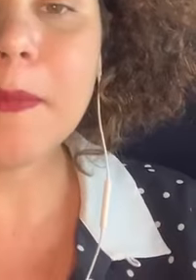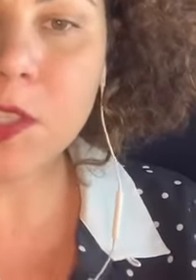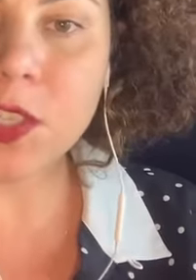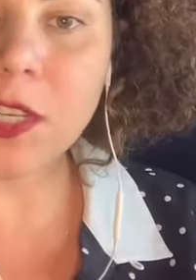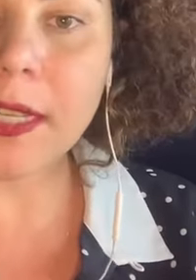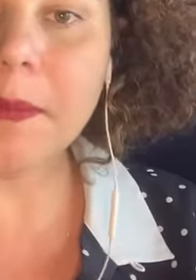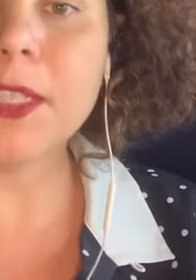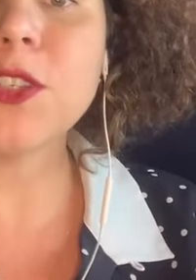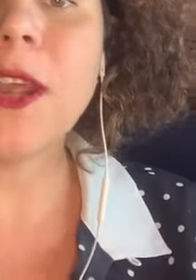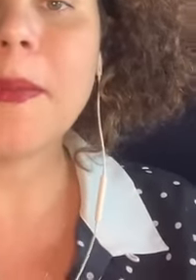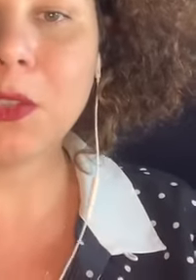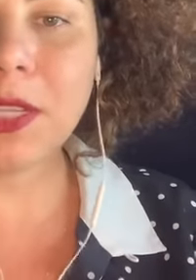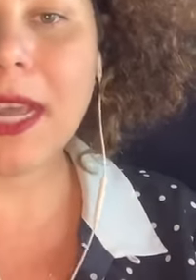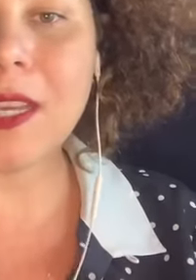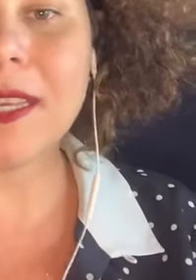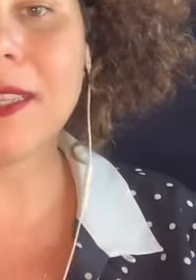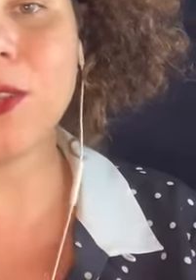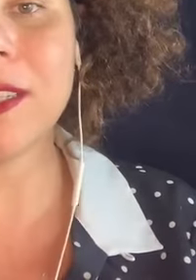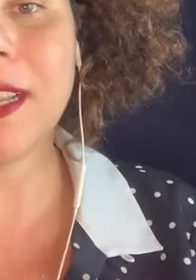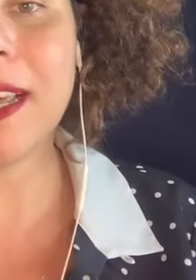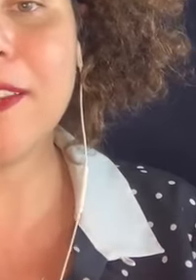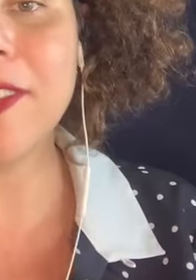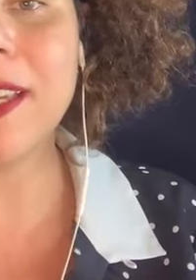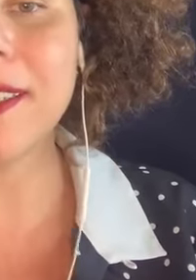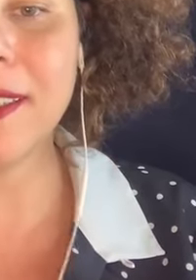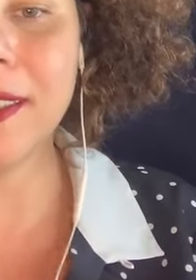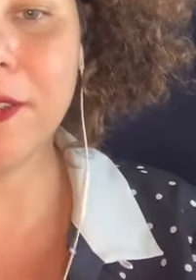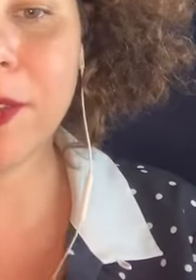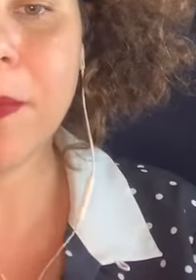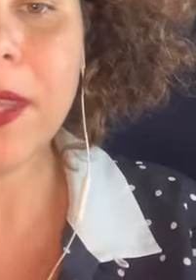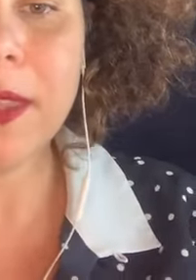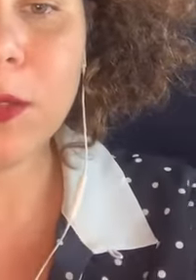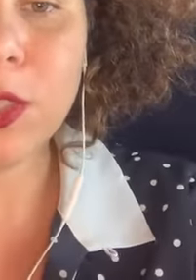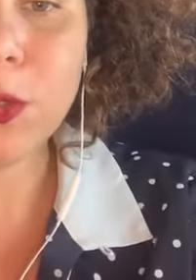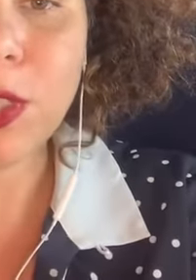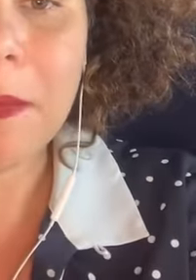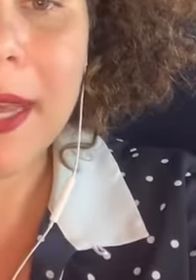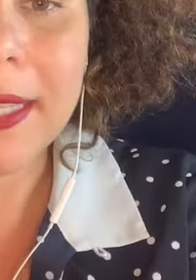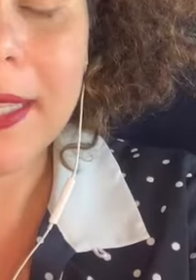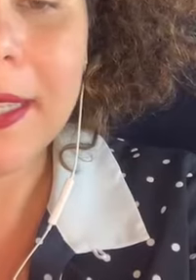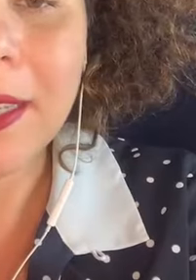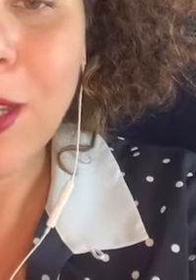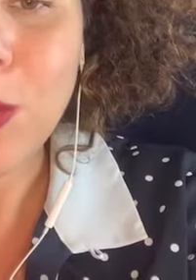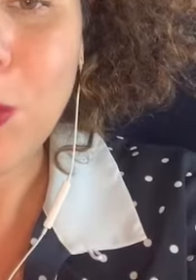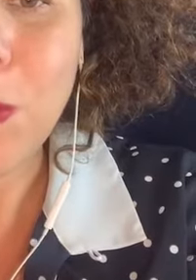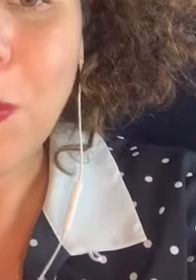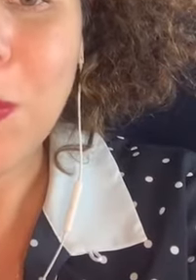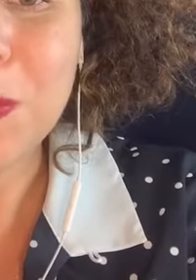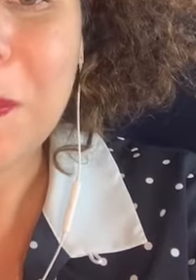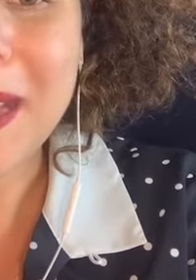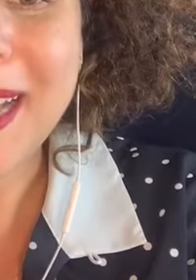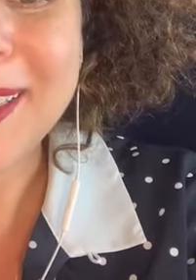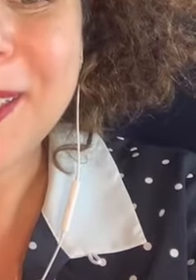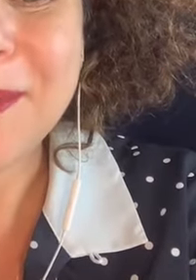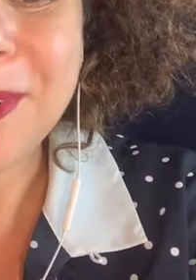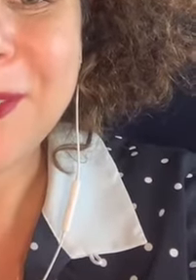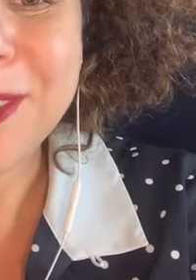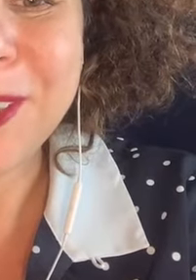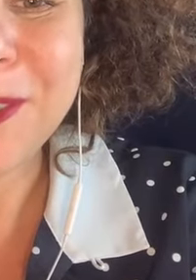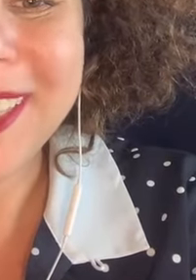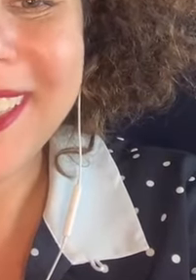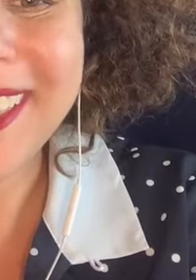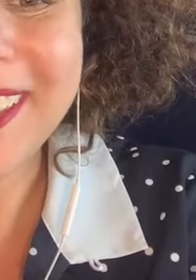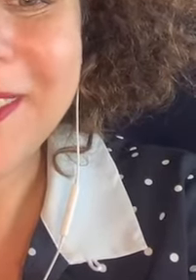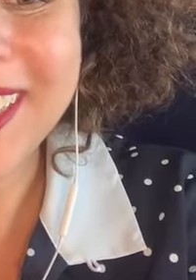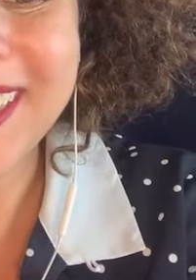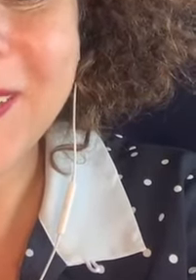que é uma intérprete de Libras, para tornar essa nossa live acessível. Então deixa eu chamar aqui todo mundo. Pati,